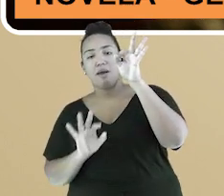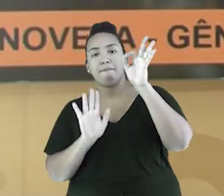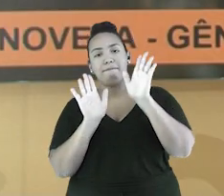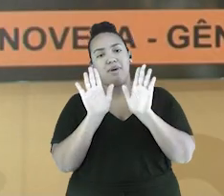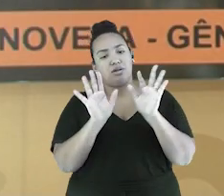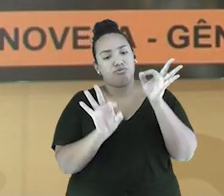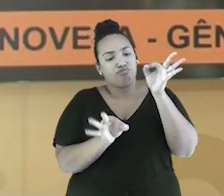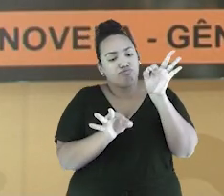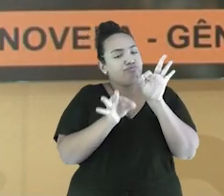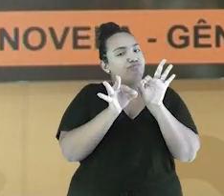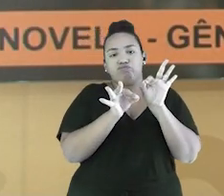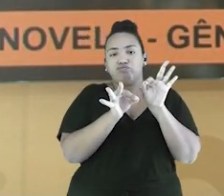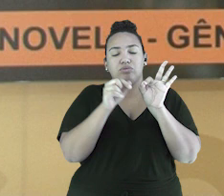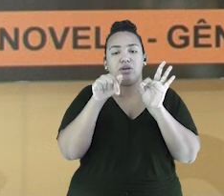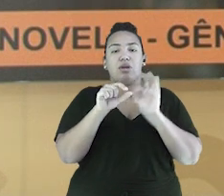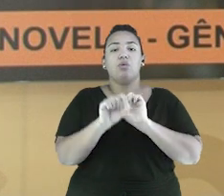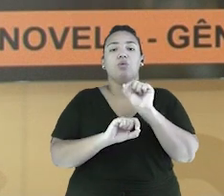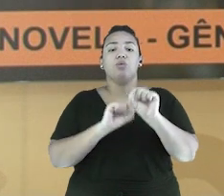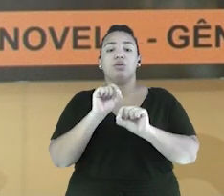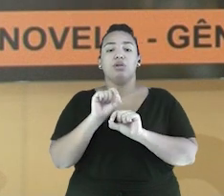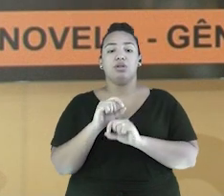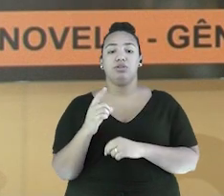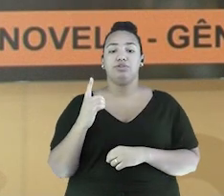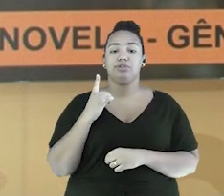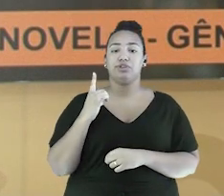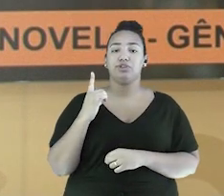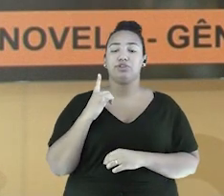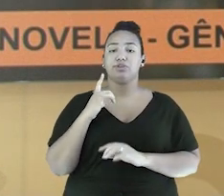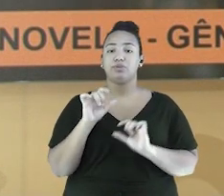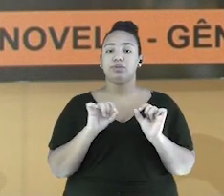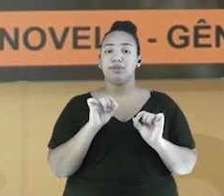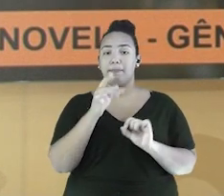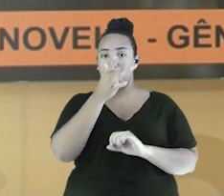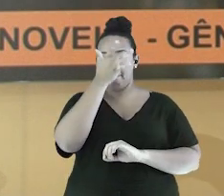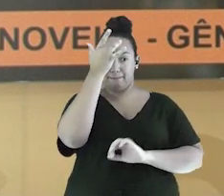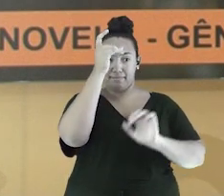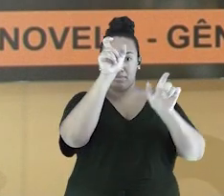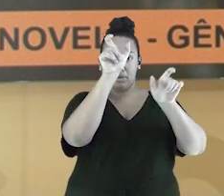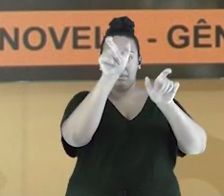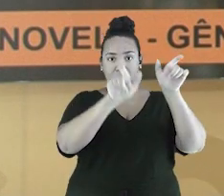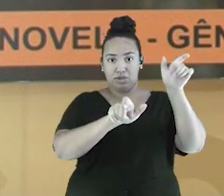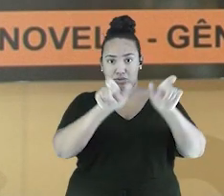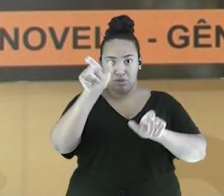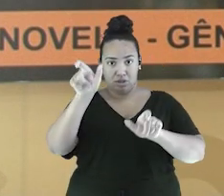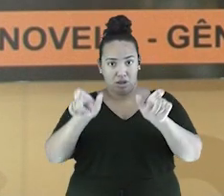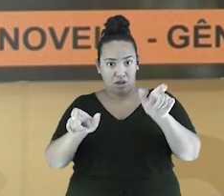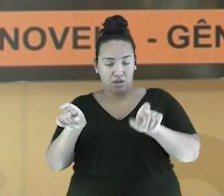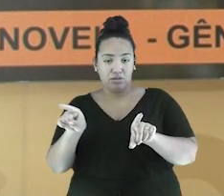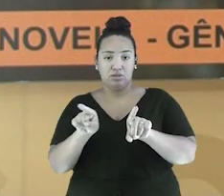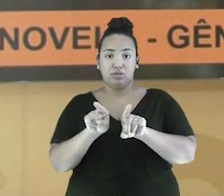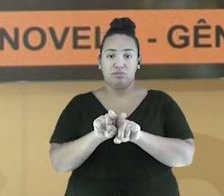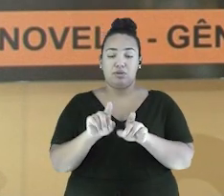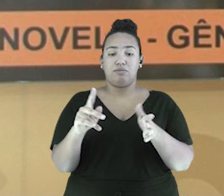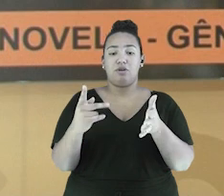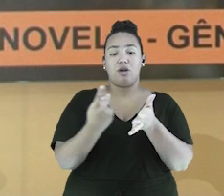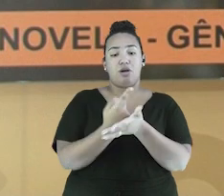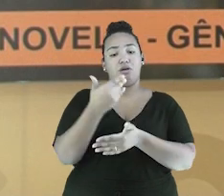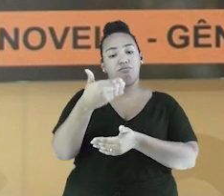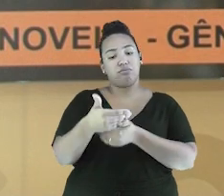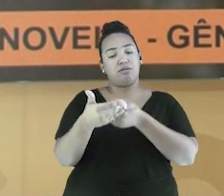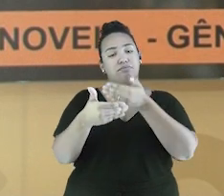romance. Ela era caracterizada por uma quantidade limitada de personagens com acontecimentos